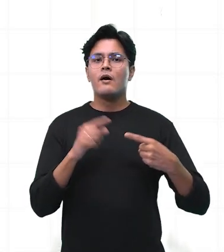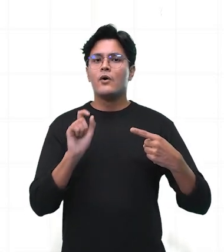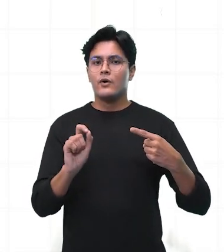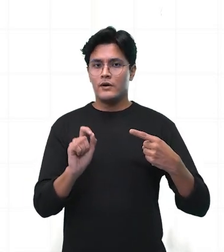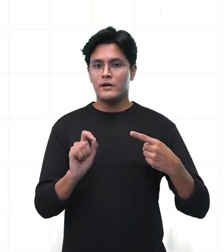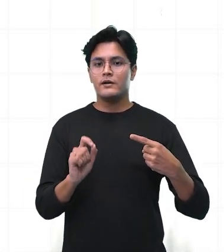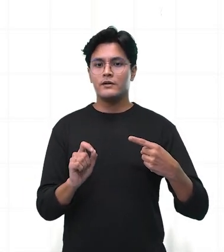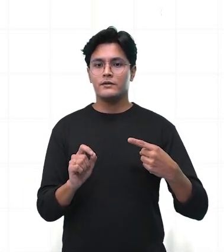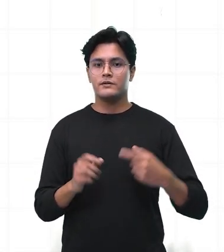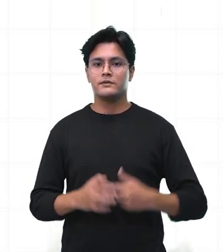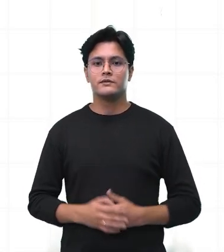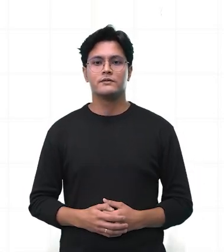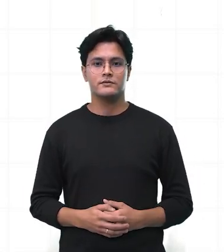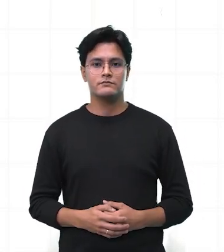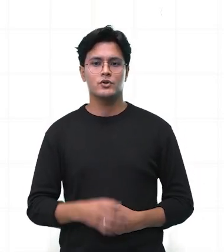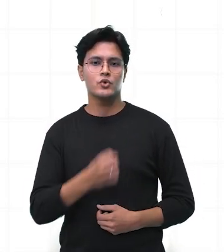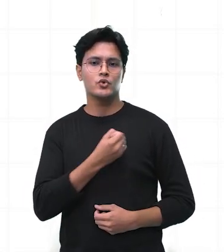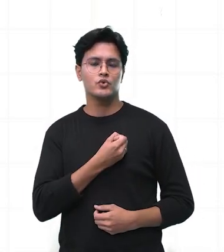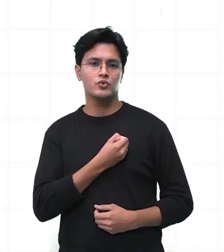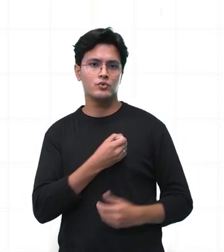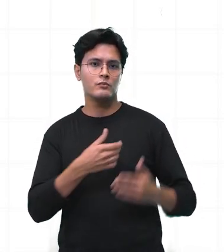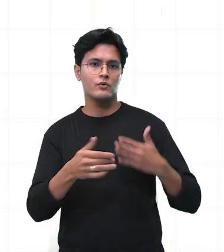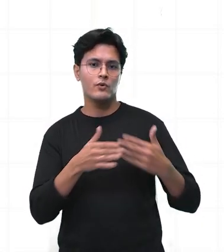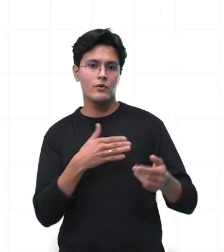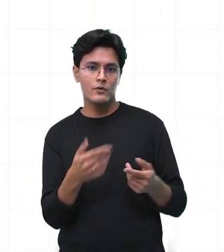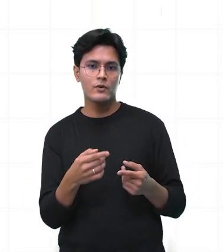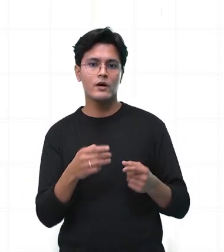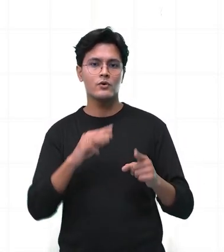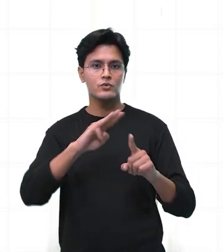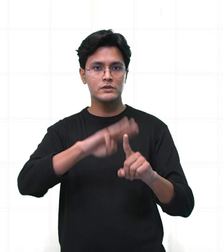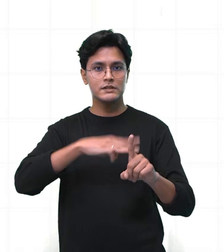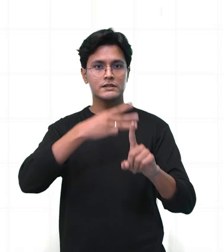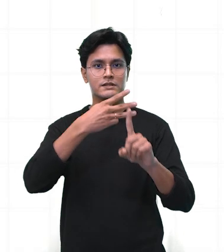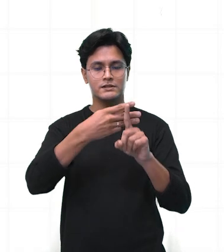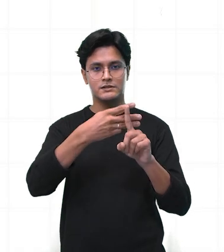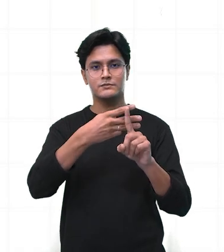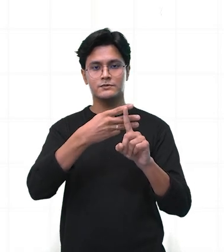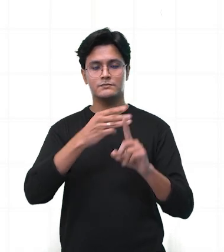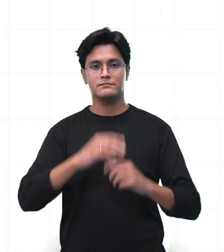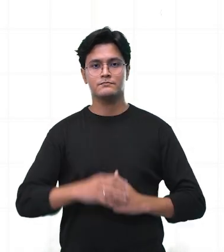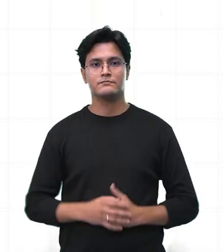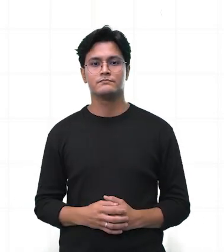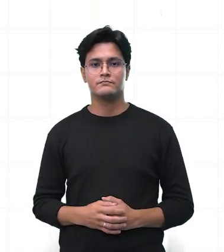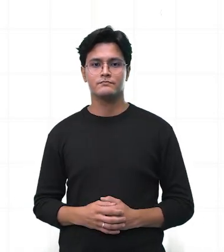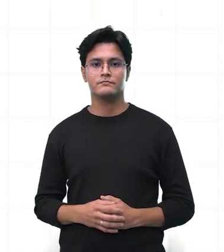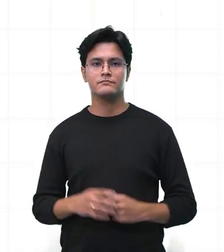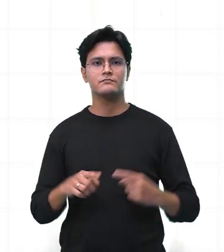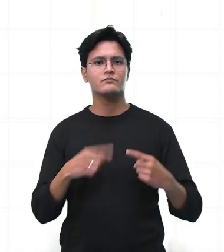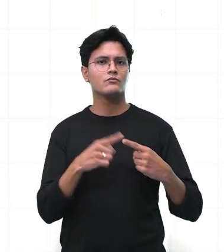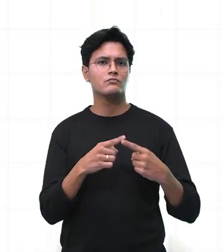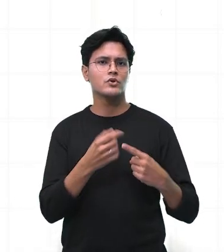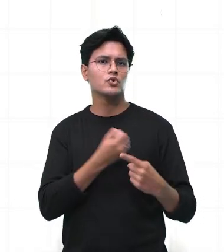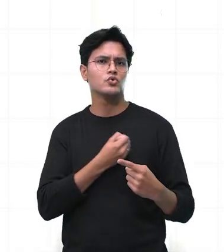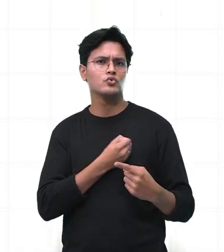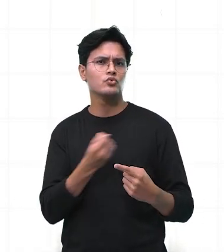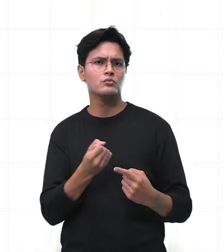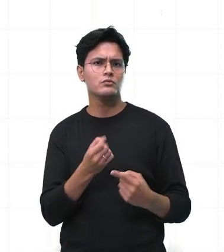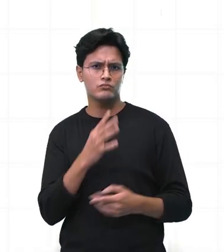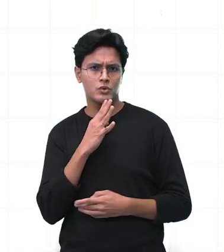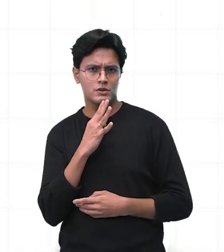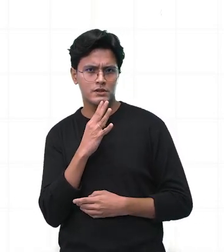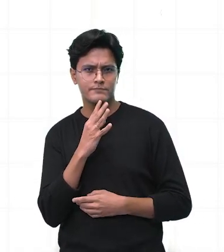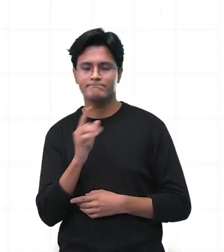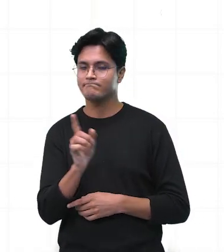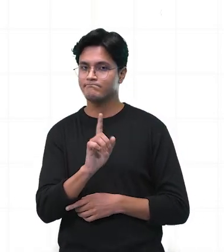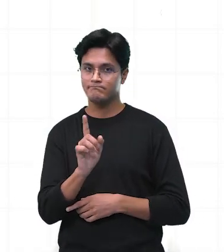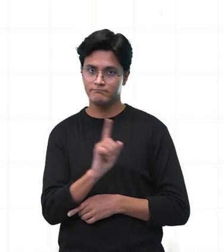triplo de um número mais 2. O triplo de um número. Aqui não está falando que número é esse, certo?